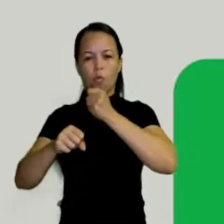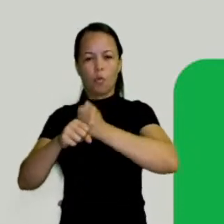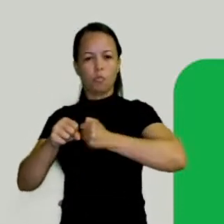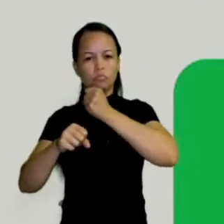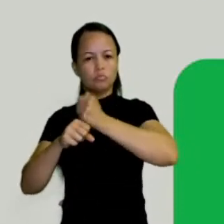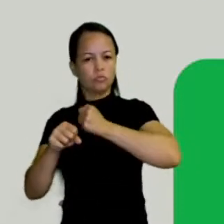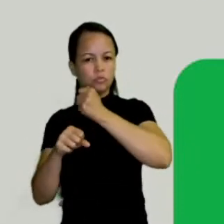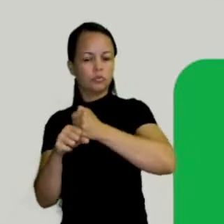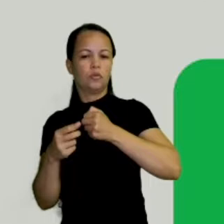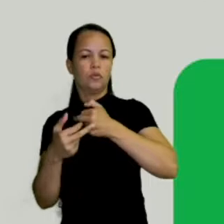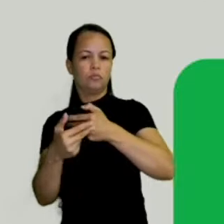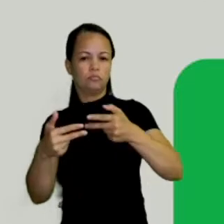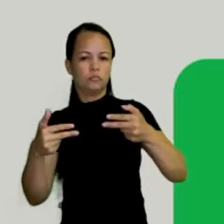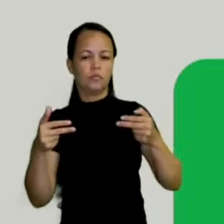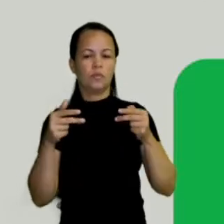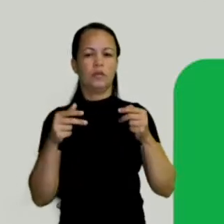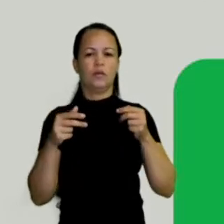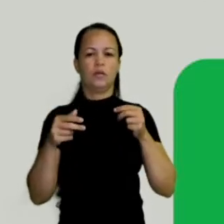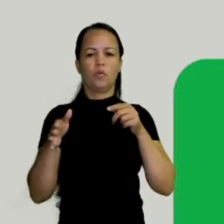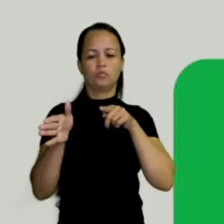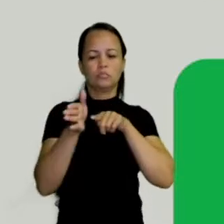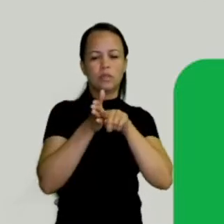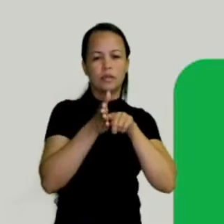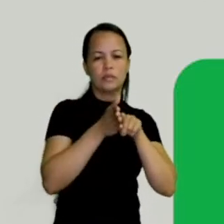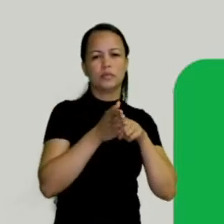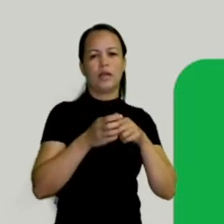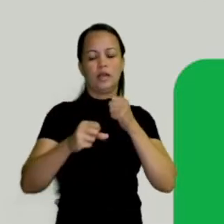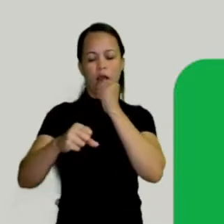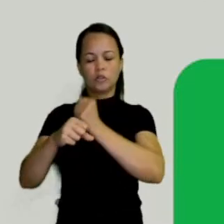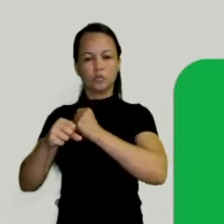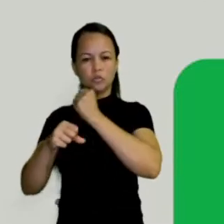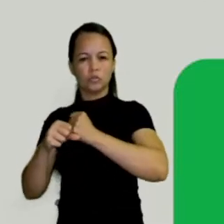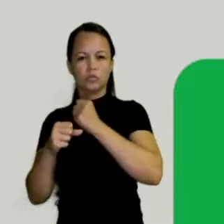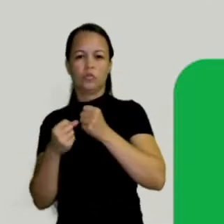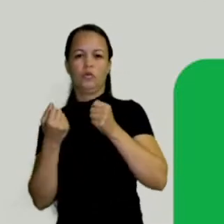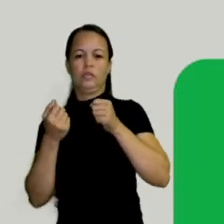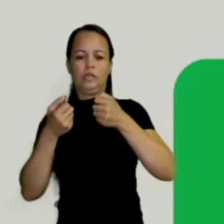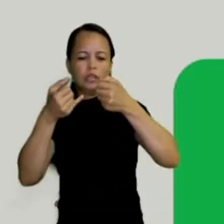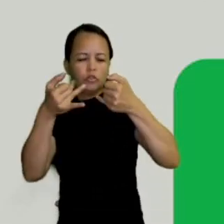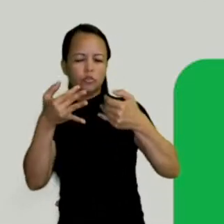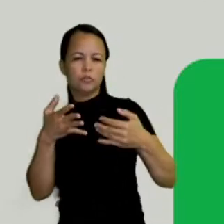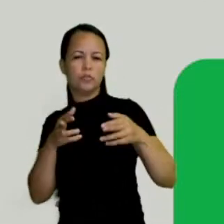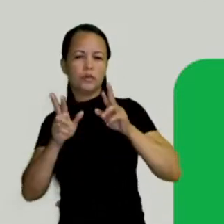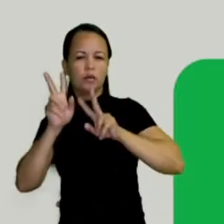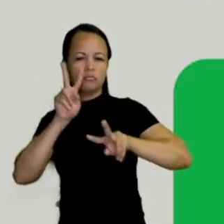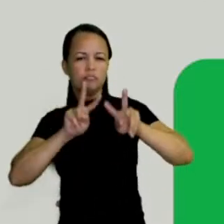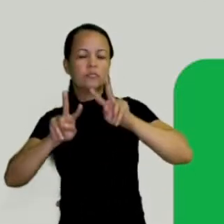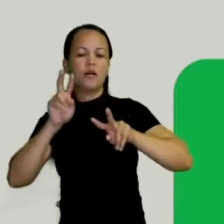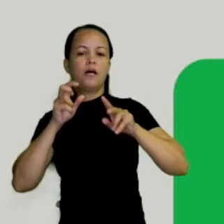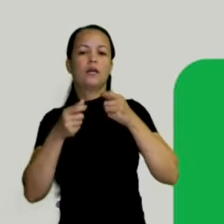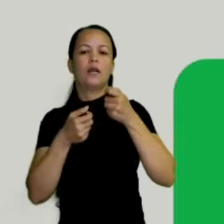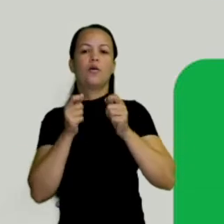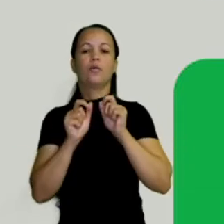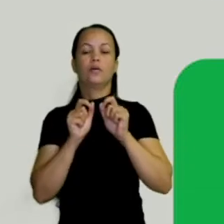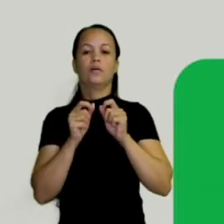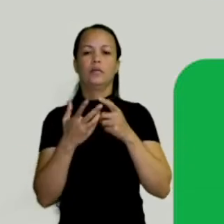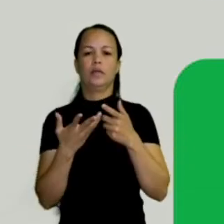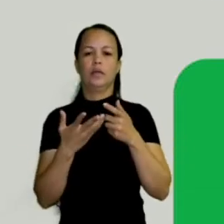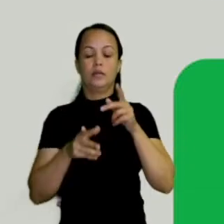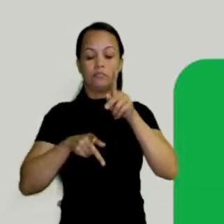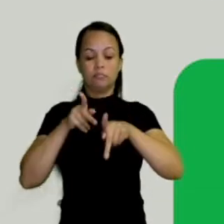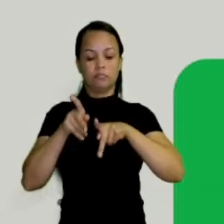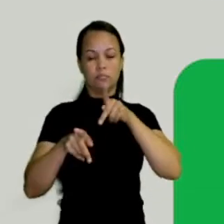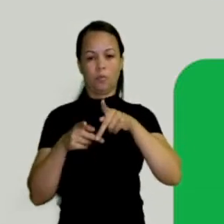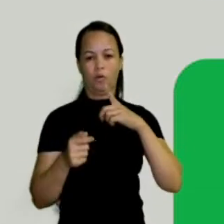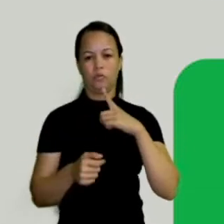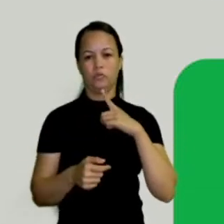É sempre bom vocês analisarem. As construções, elas dizem muito em relação a que povo teve esse período